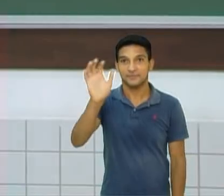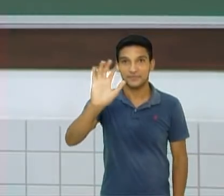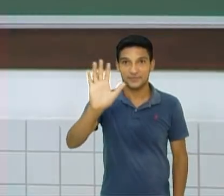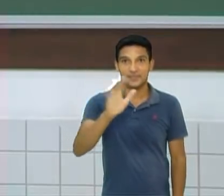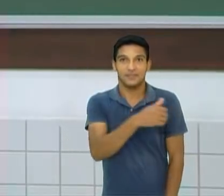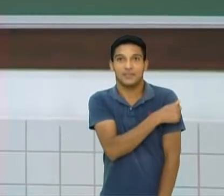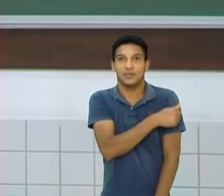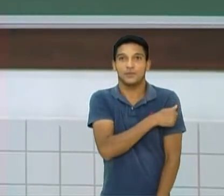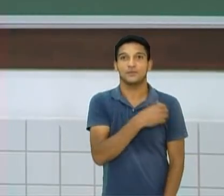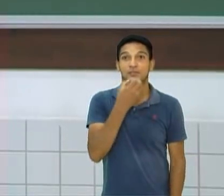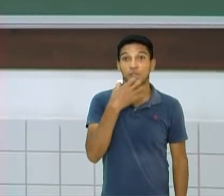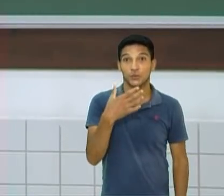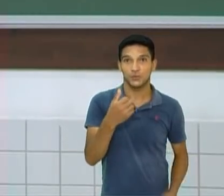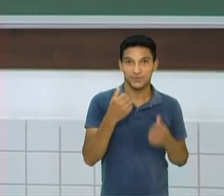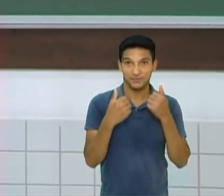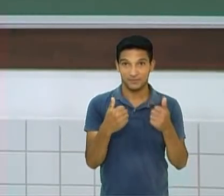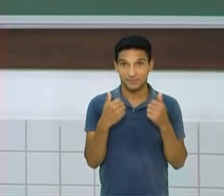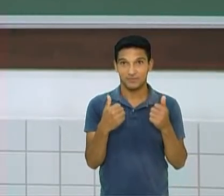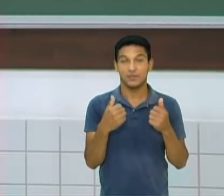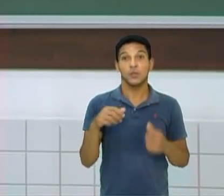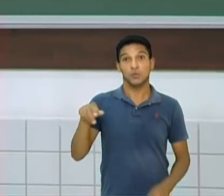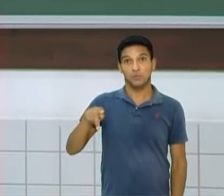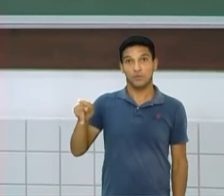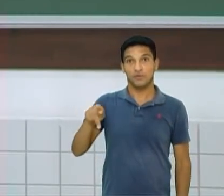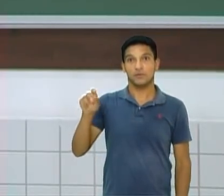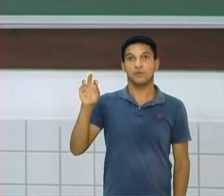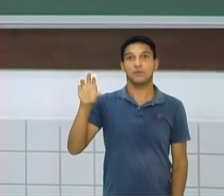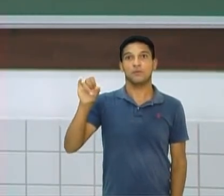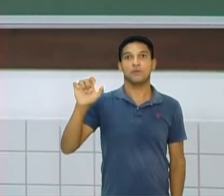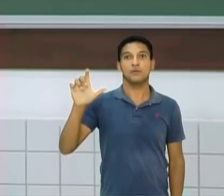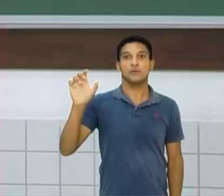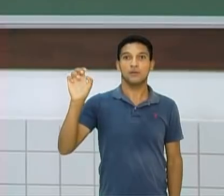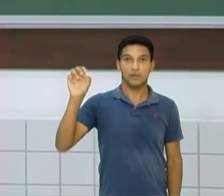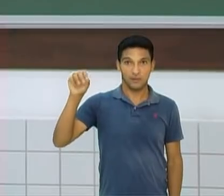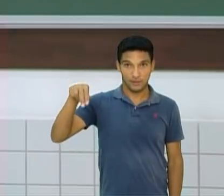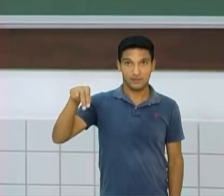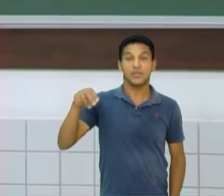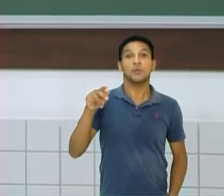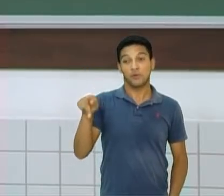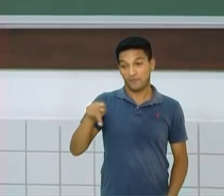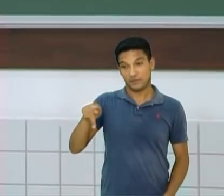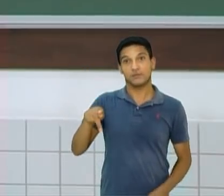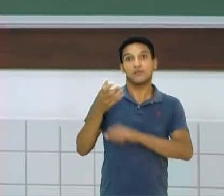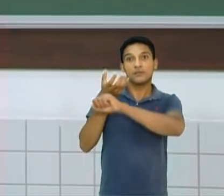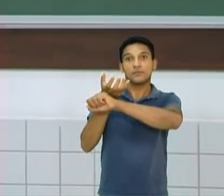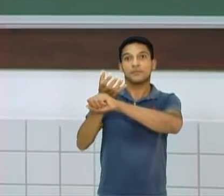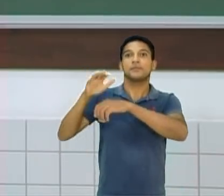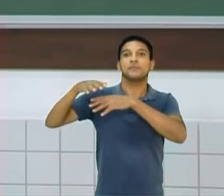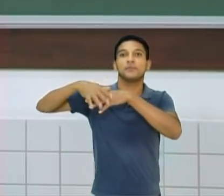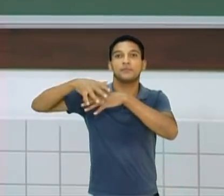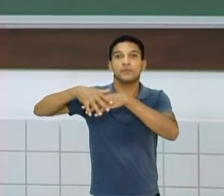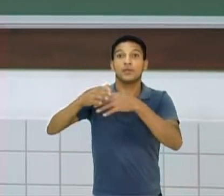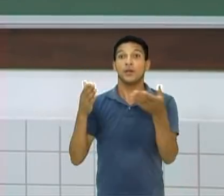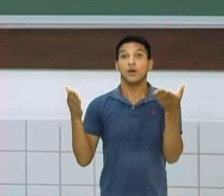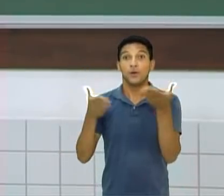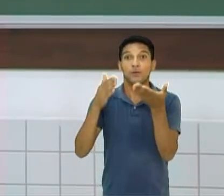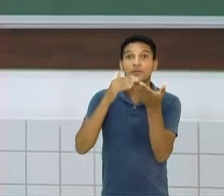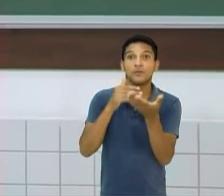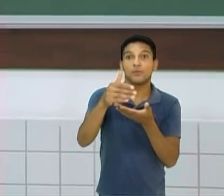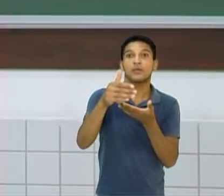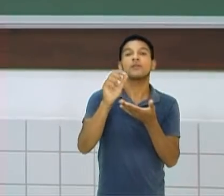Olá, tudo bem? Eu sou o professor William, professor de matemática, né? E iniciaremos hoje